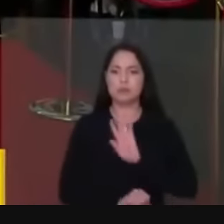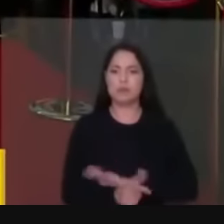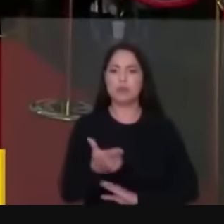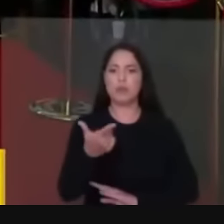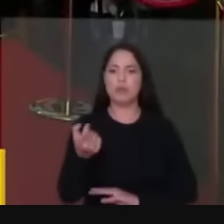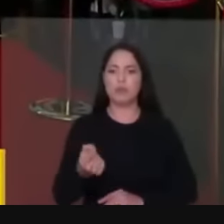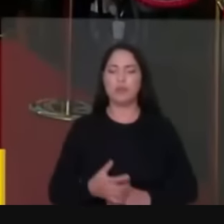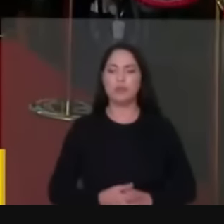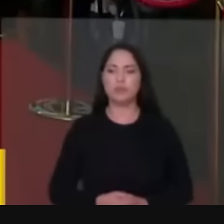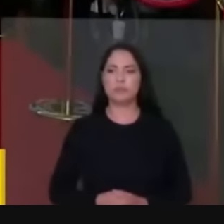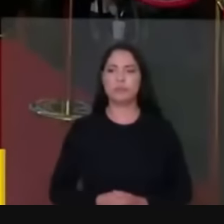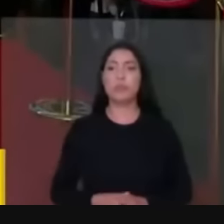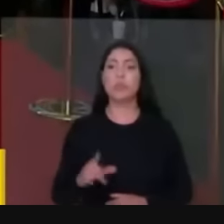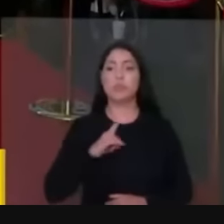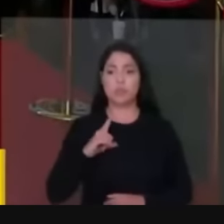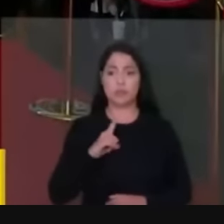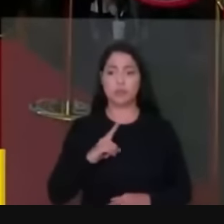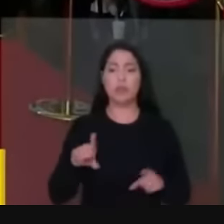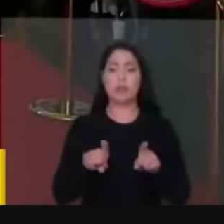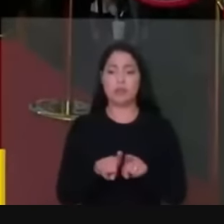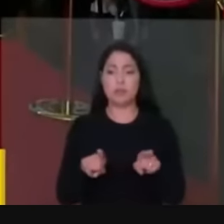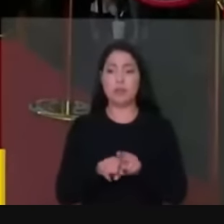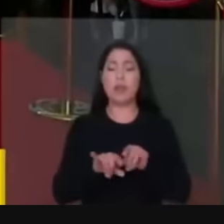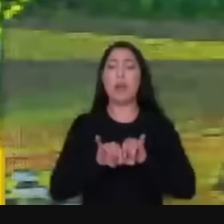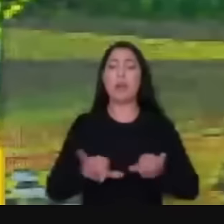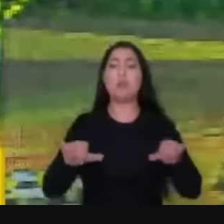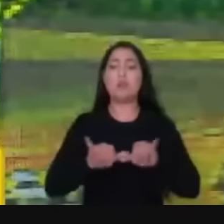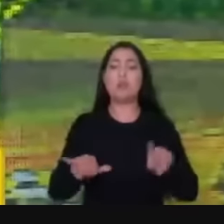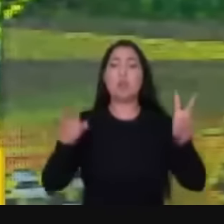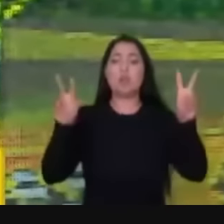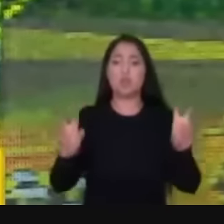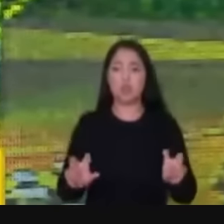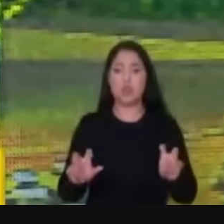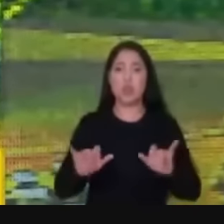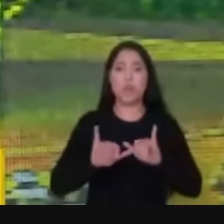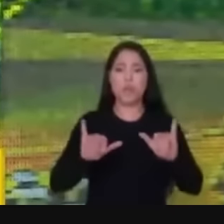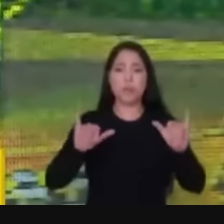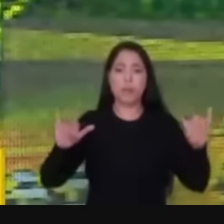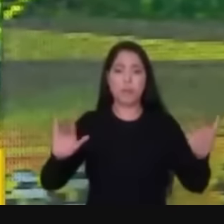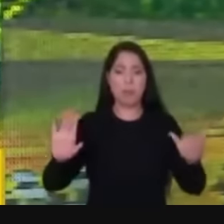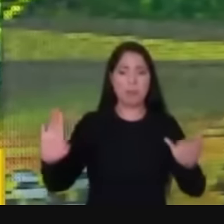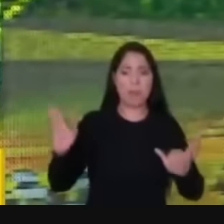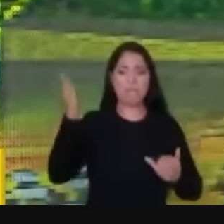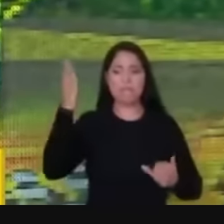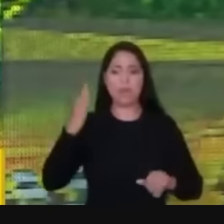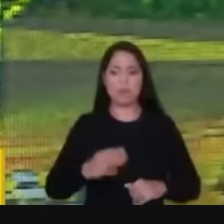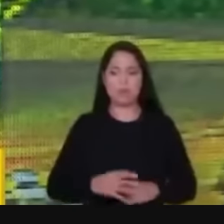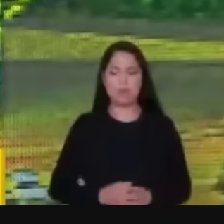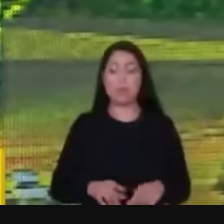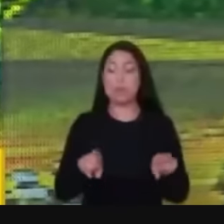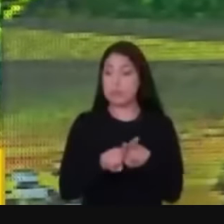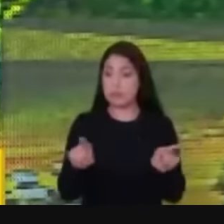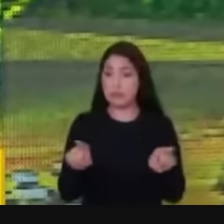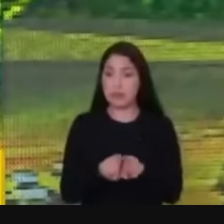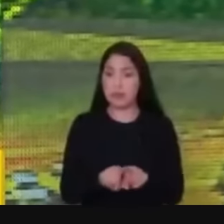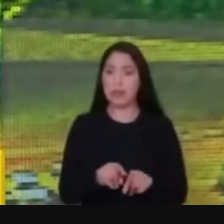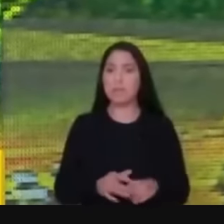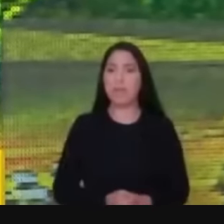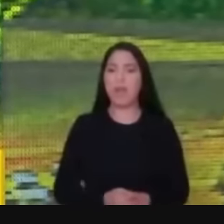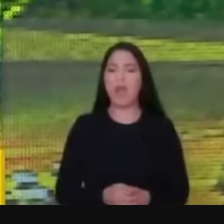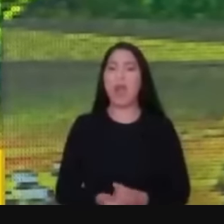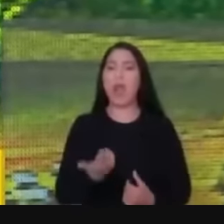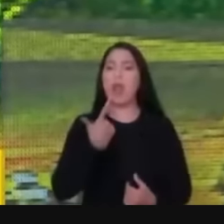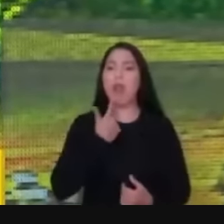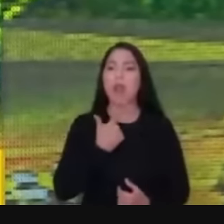aprimoramento da divulgação de notícias fraudulentas, com patente corrosão da linguagem na